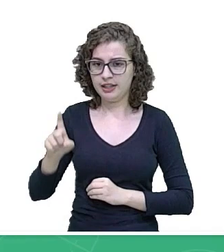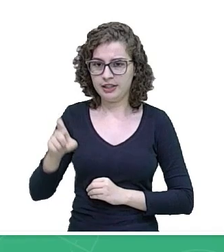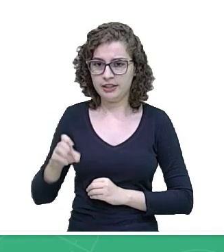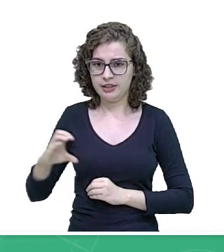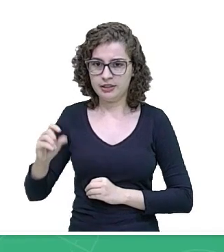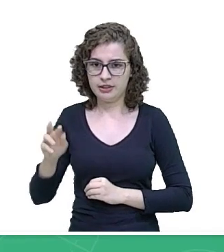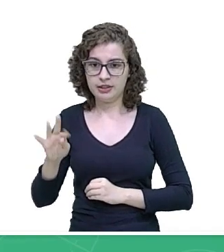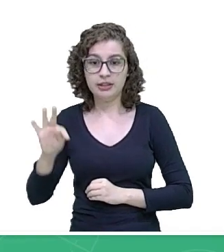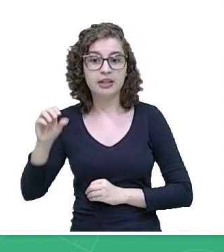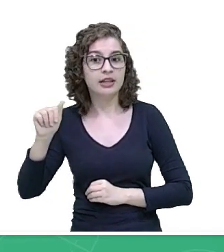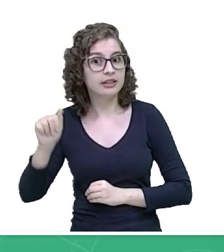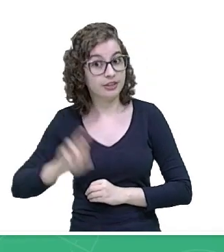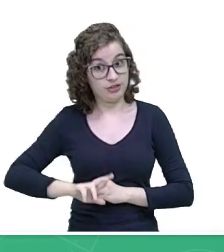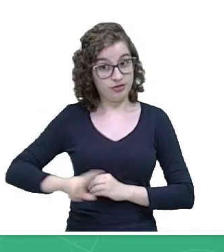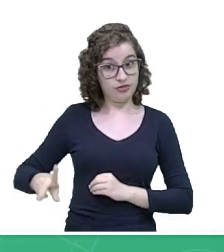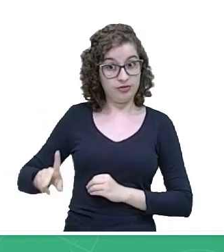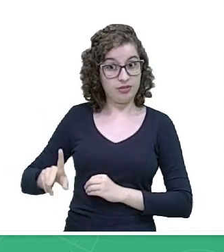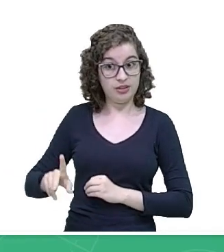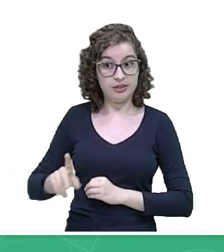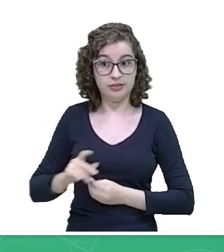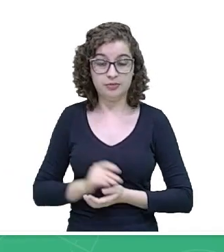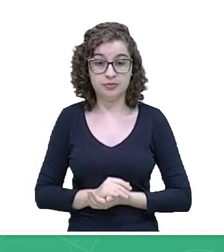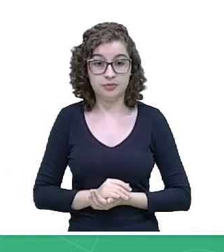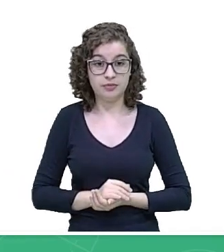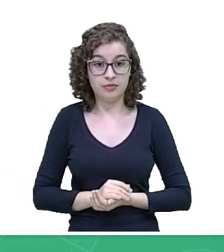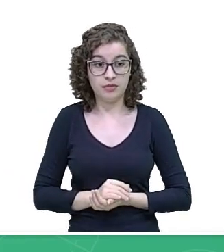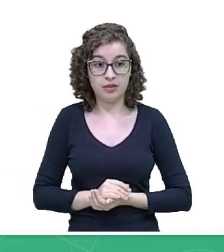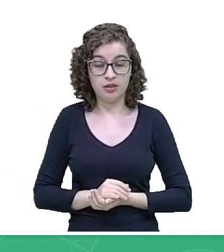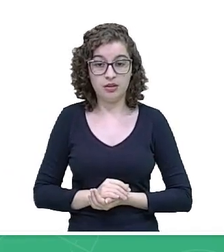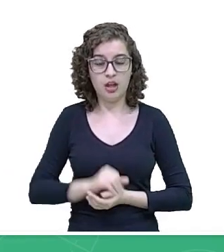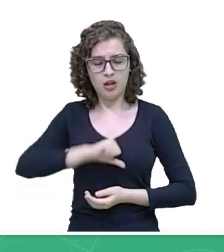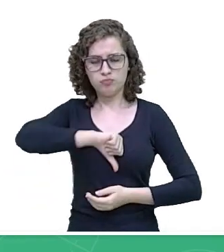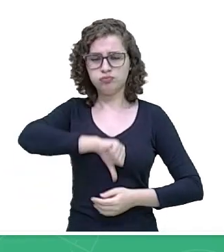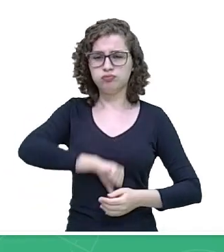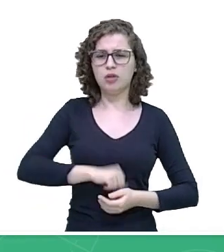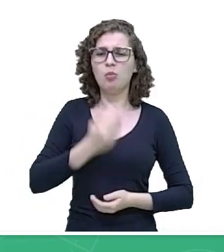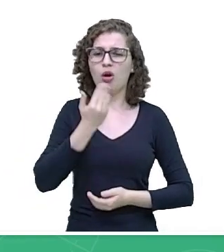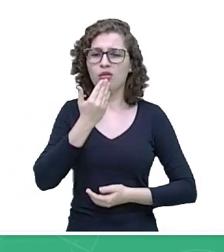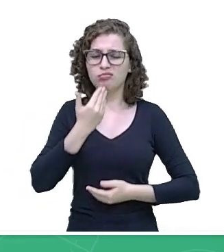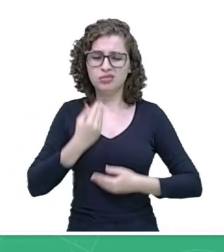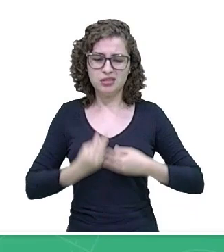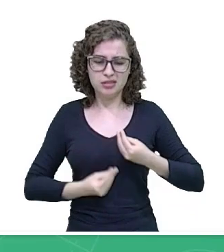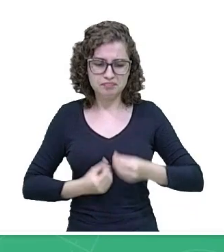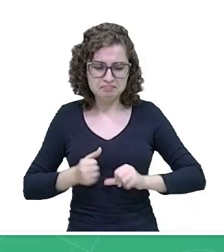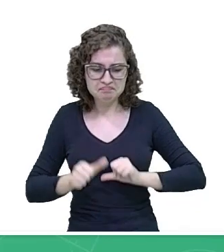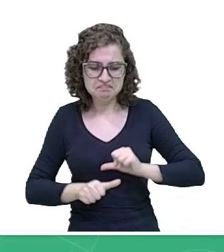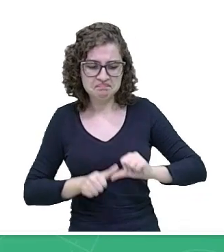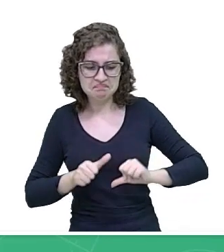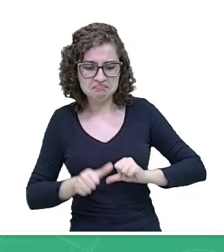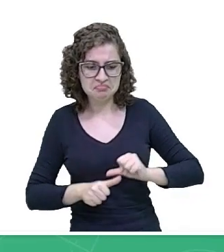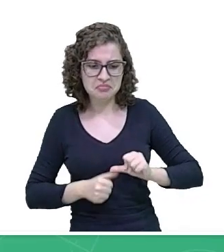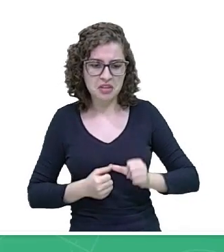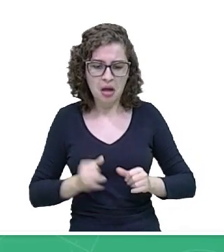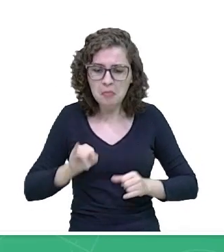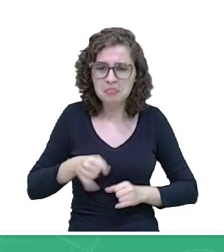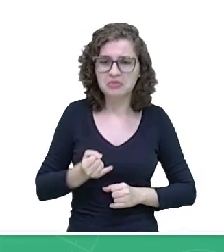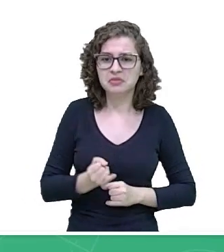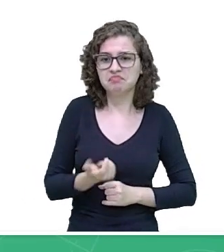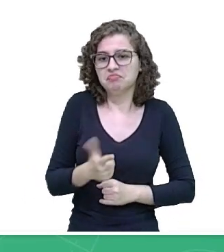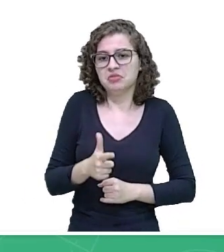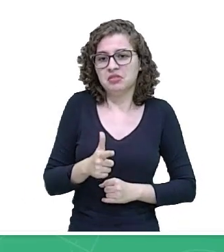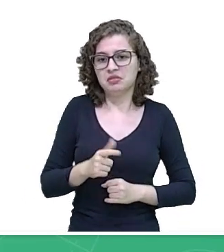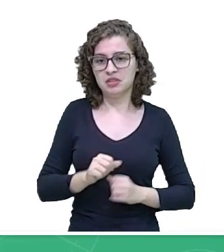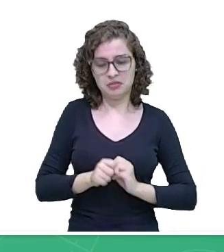ali o alimento que não foi aproveitado. E aí a gente vai ter também a ação de bactérias do